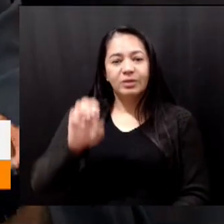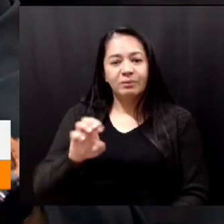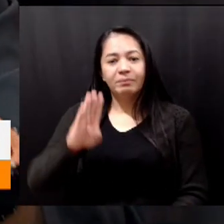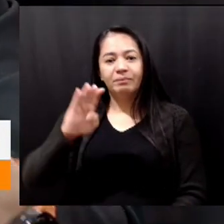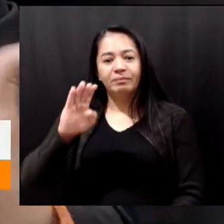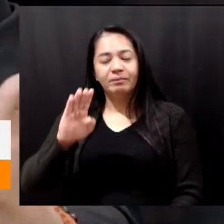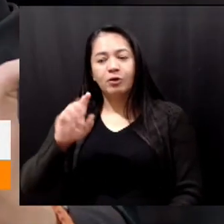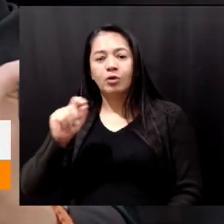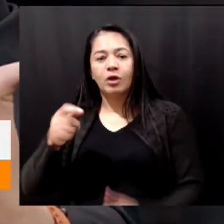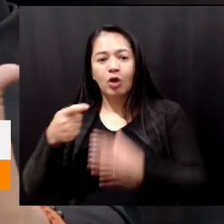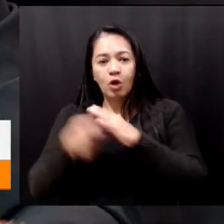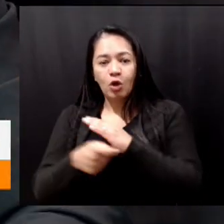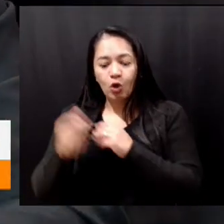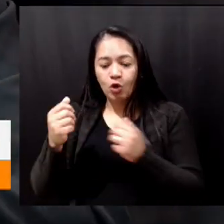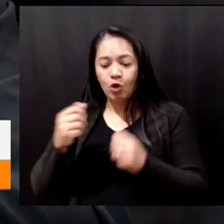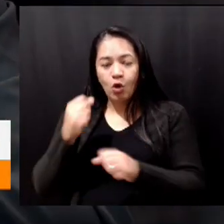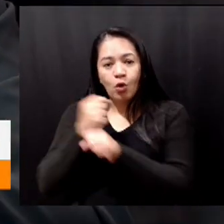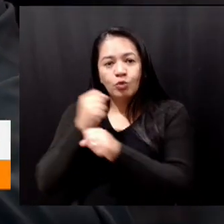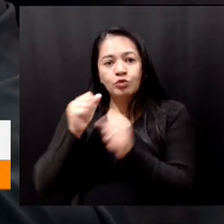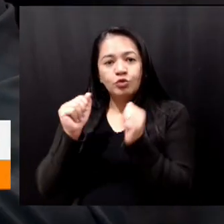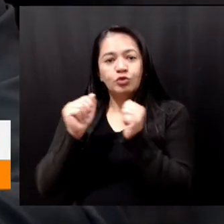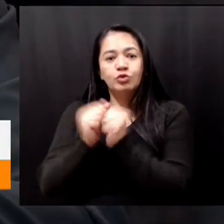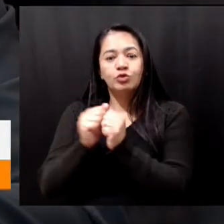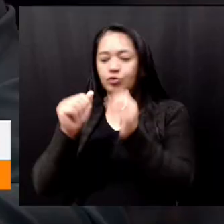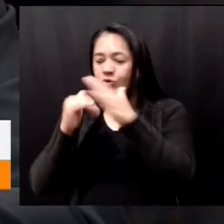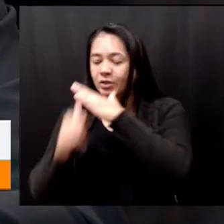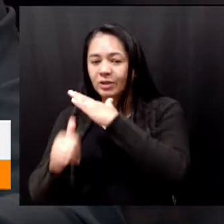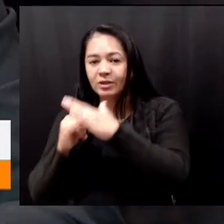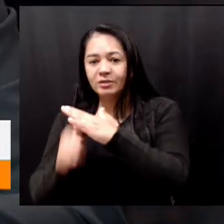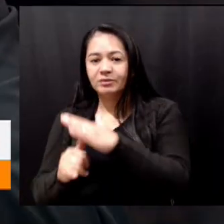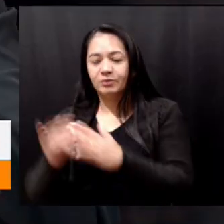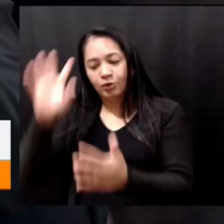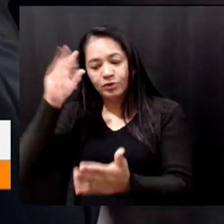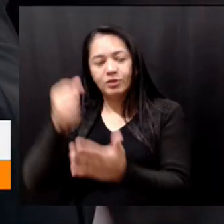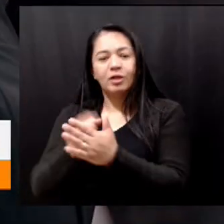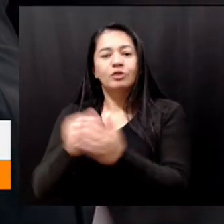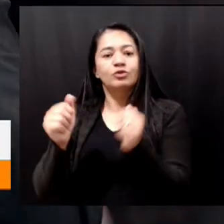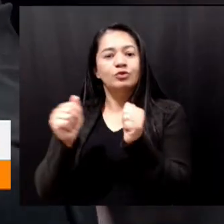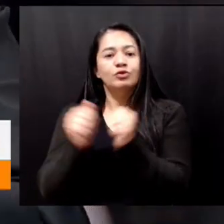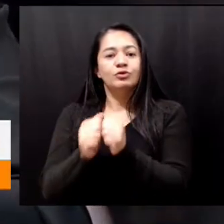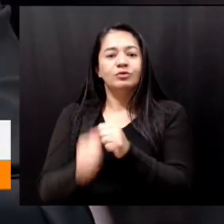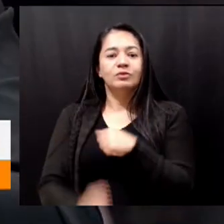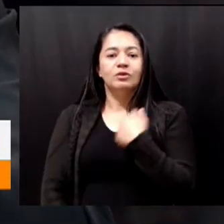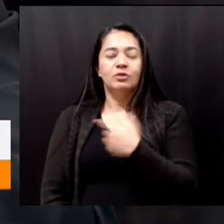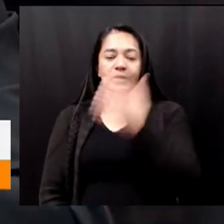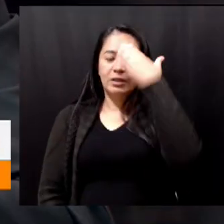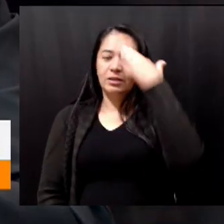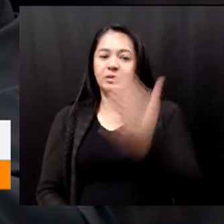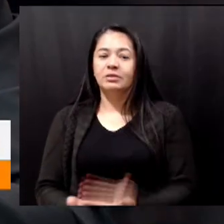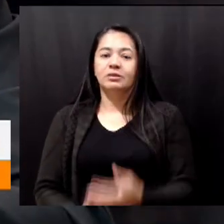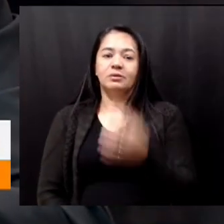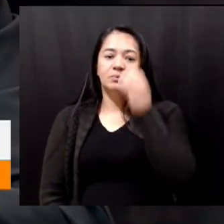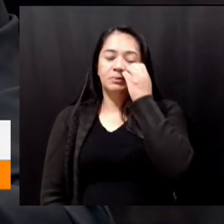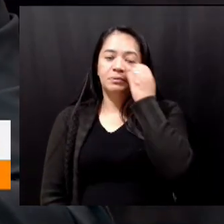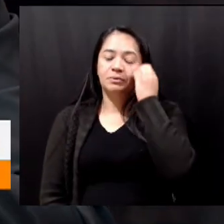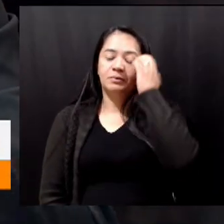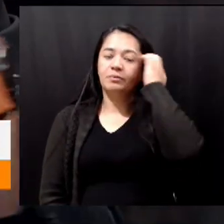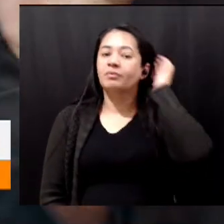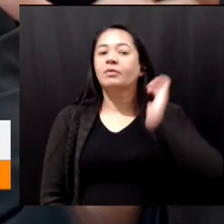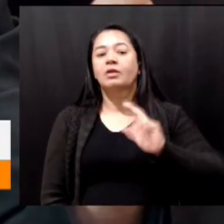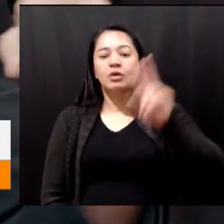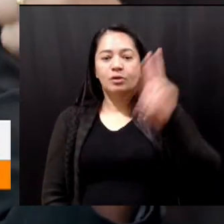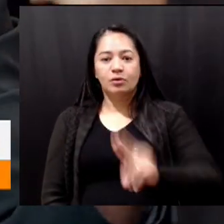construir junto com a startup aquela solução, né? A gente acredita muito em venture building e utilização de funding,